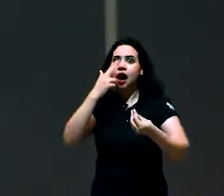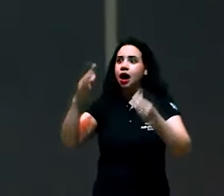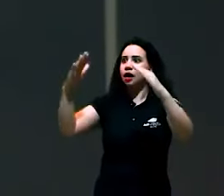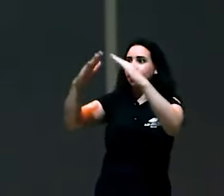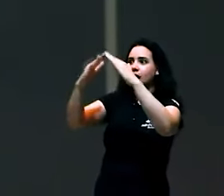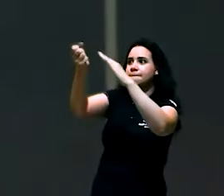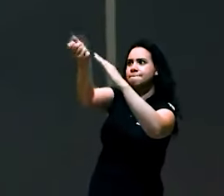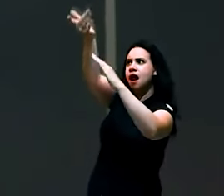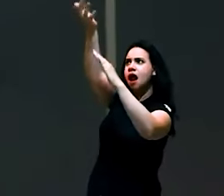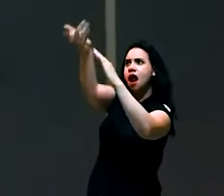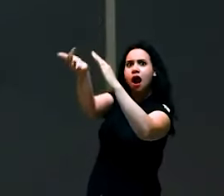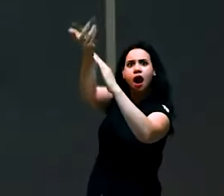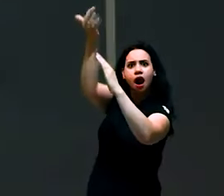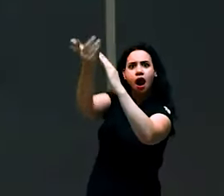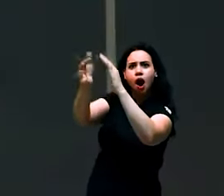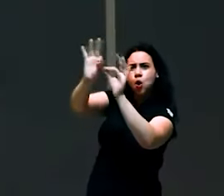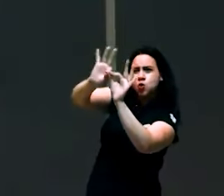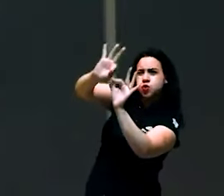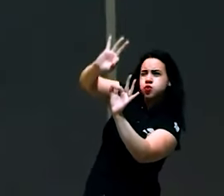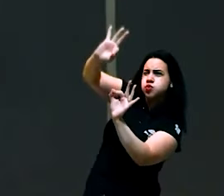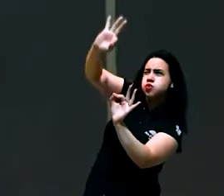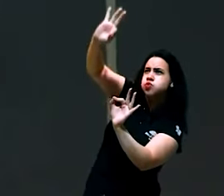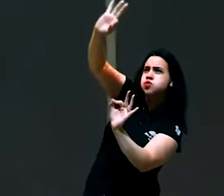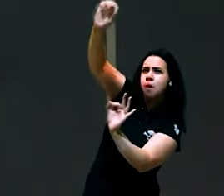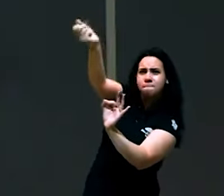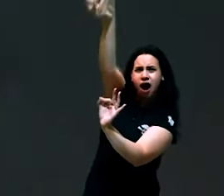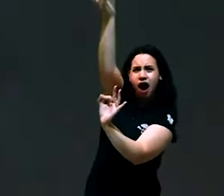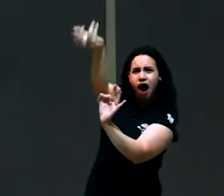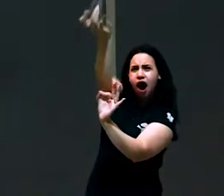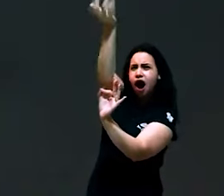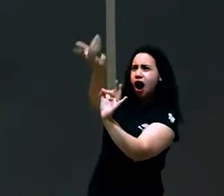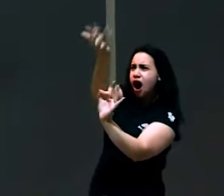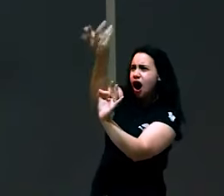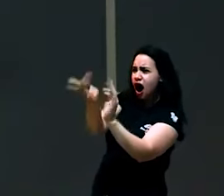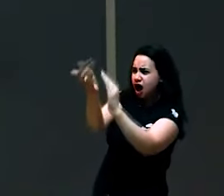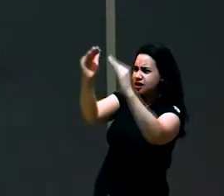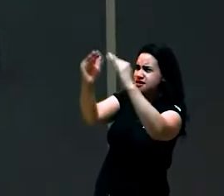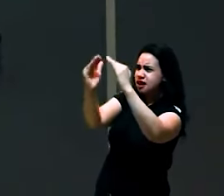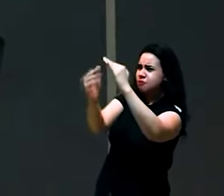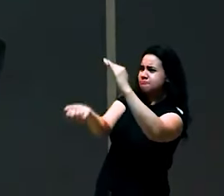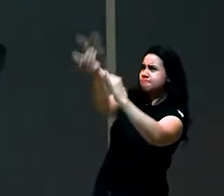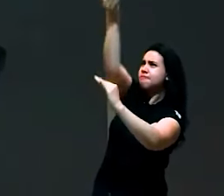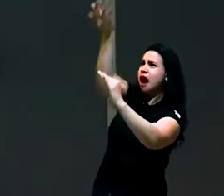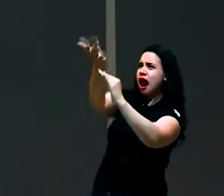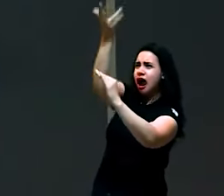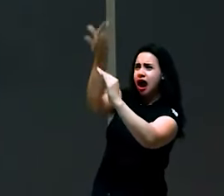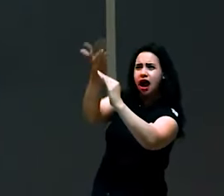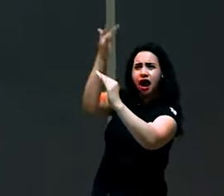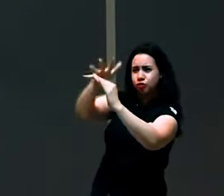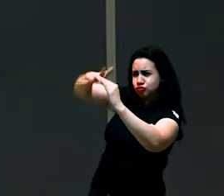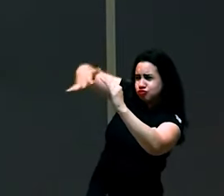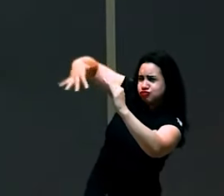que media até 15 metros de altura, e de cima descia fogo que abraçava aquela